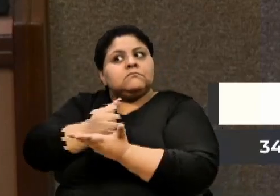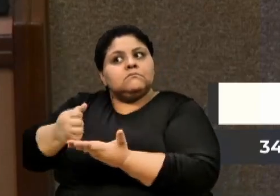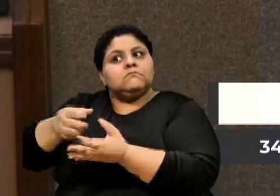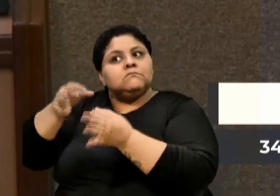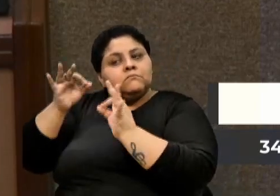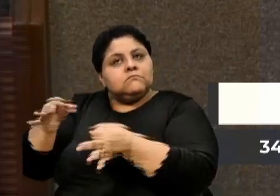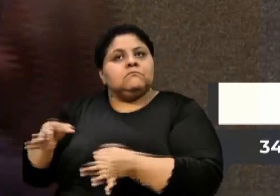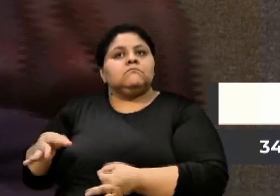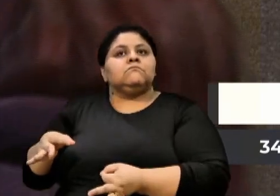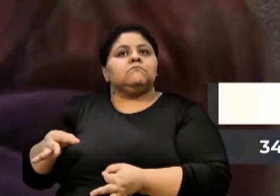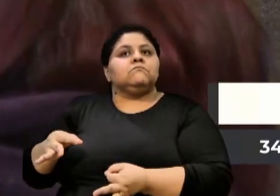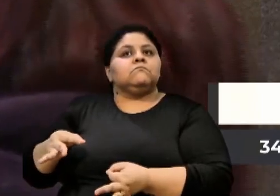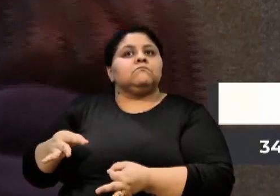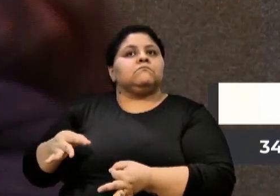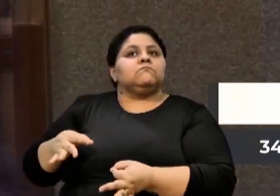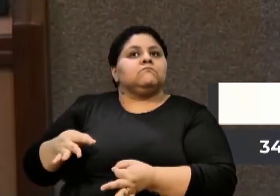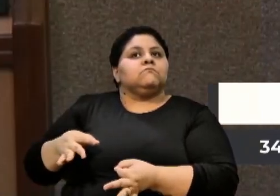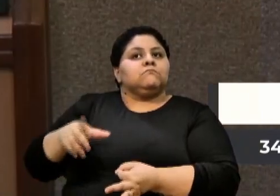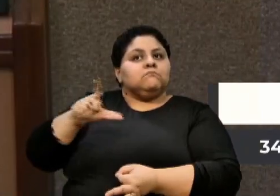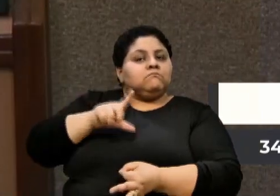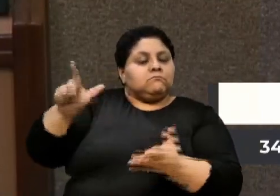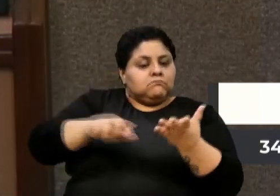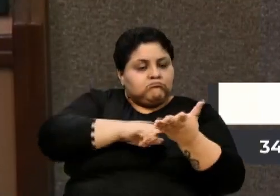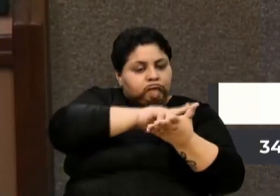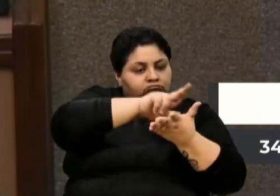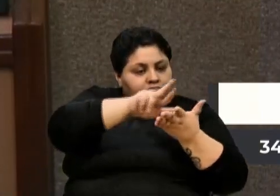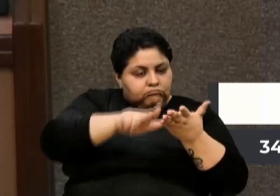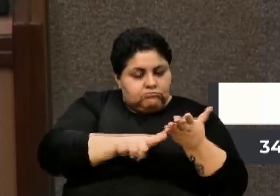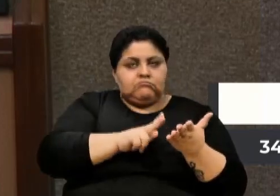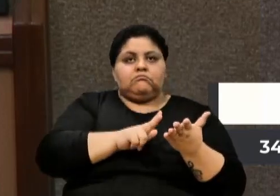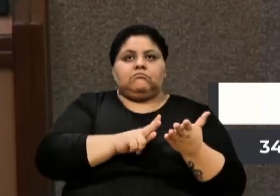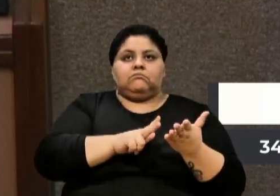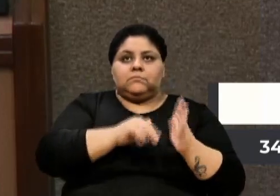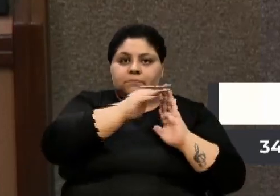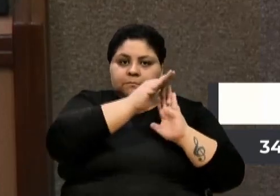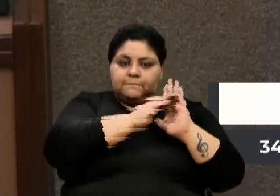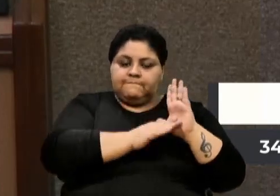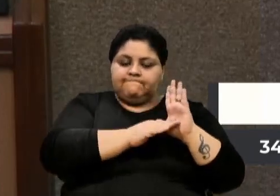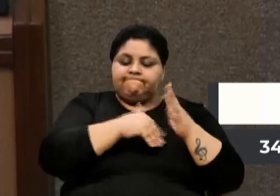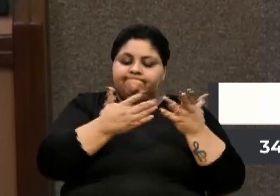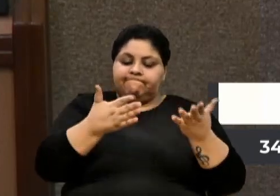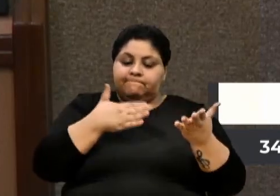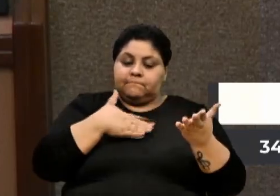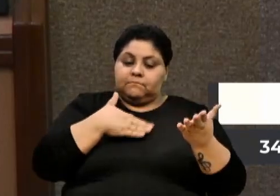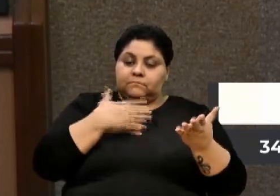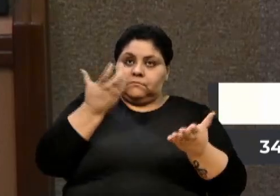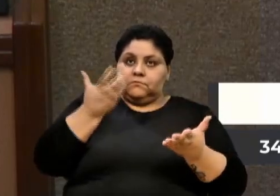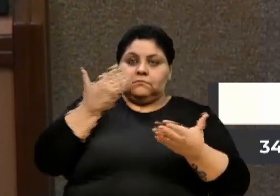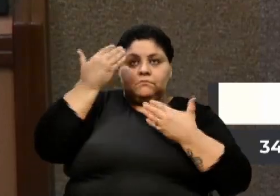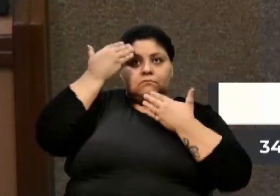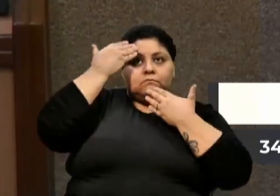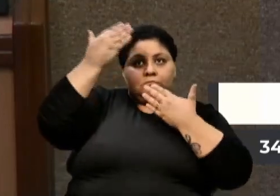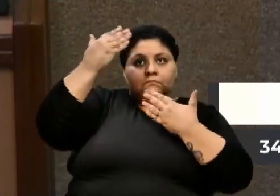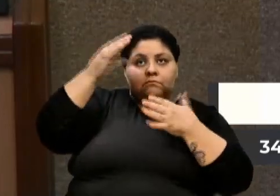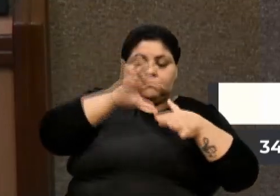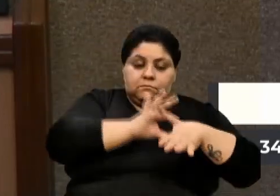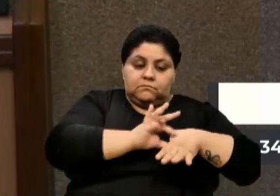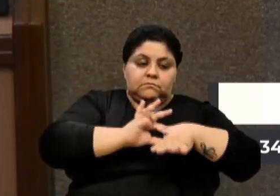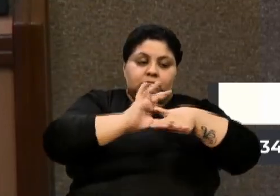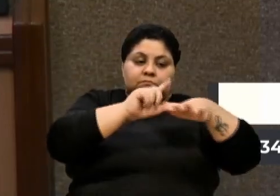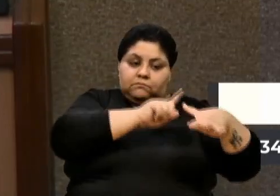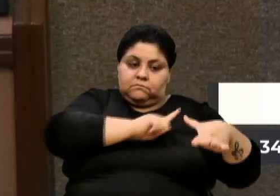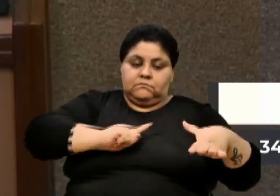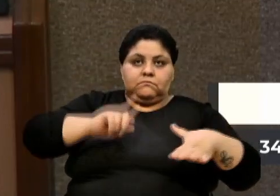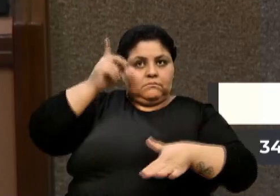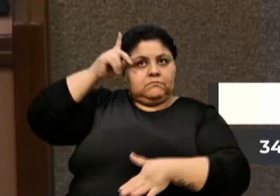parque, envolve um centro comunitário. Então, eu quero agradecer ao líder do governo, Lucas Dil, que eu sempre passo essas demandas para ele,